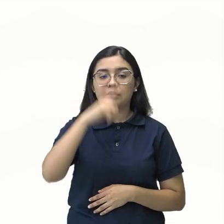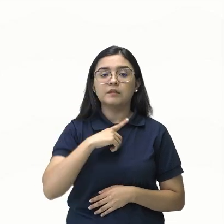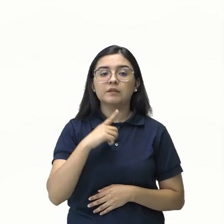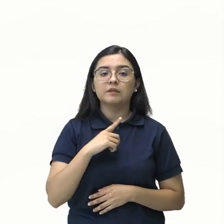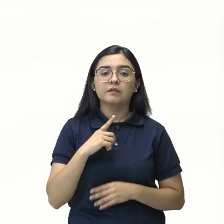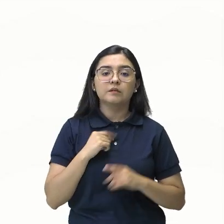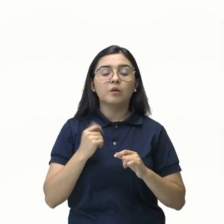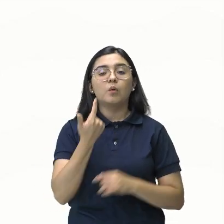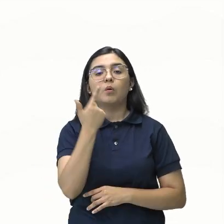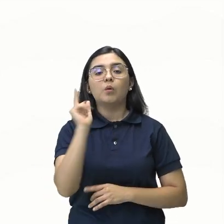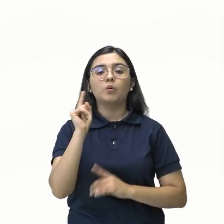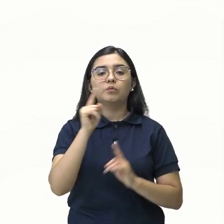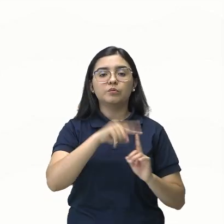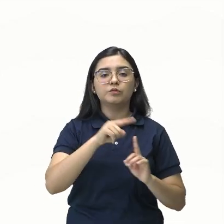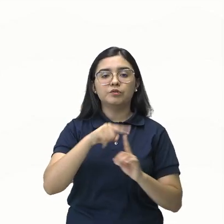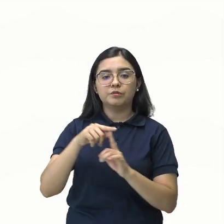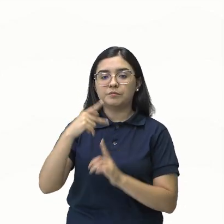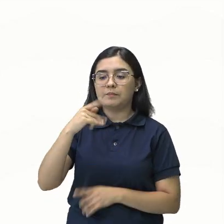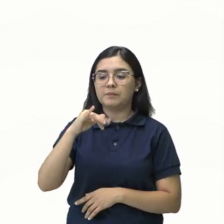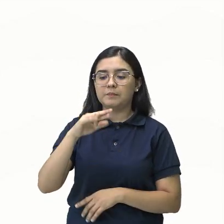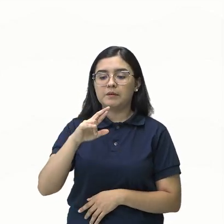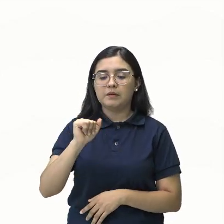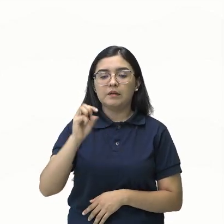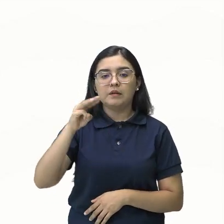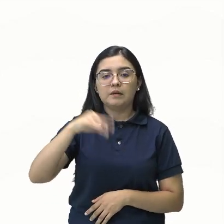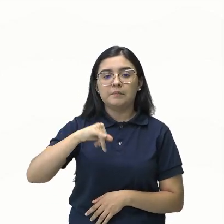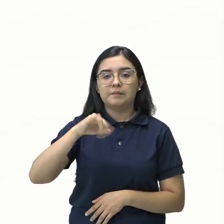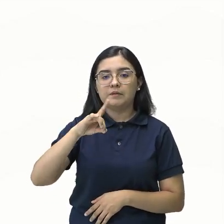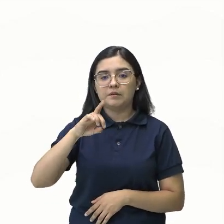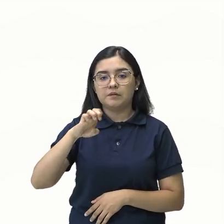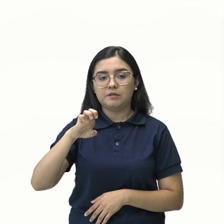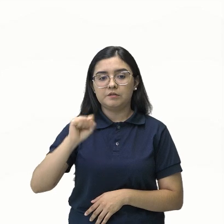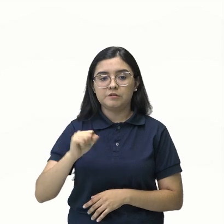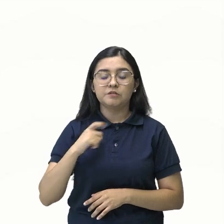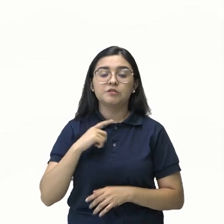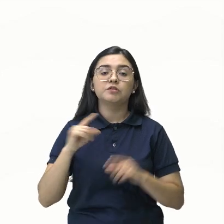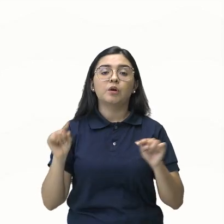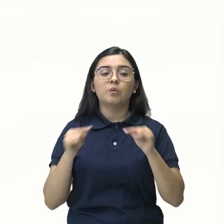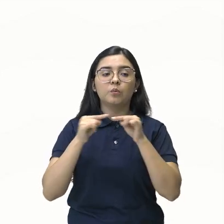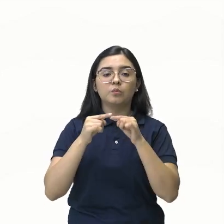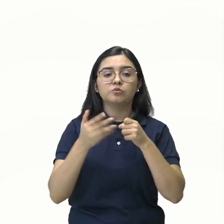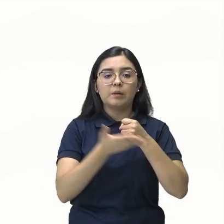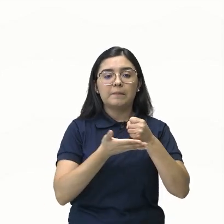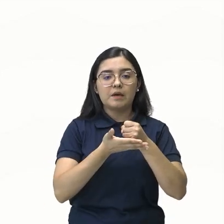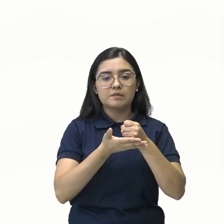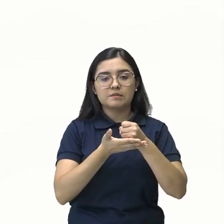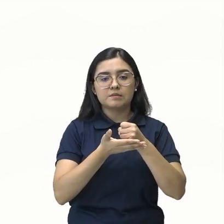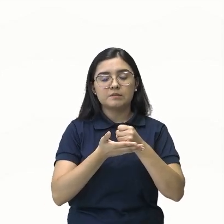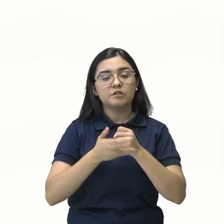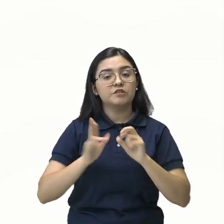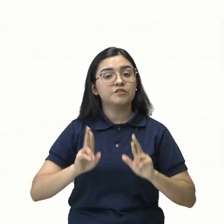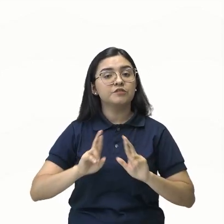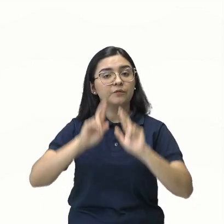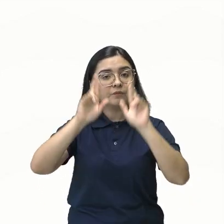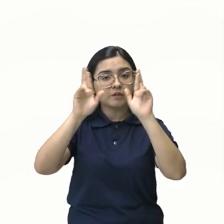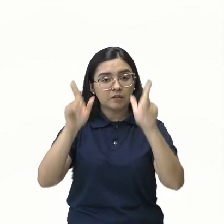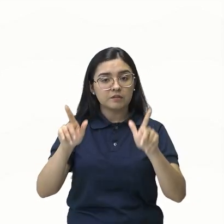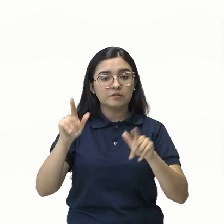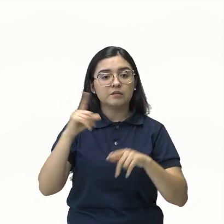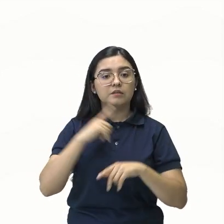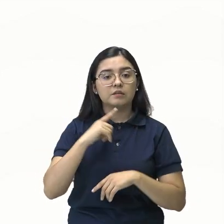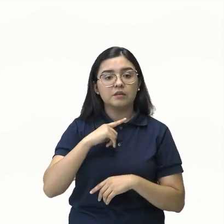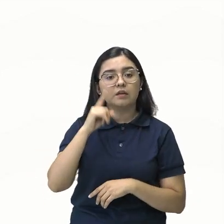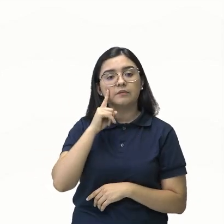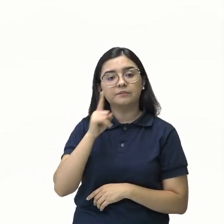né, outros tipos de pirâmide, de acordo com a sua base, tá? Então, aqui eu